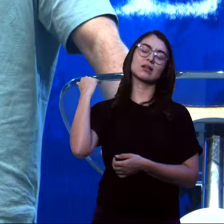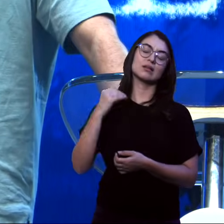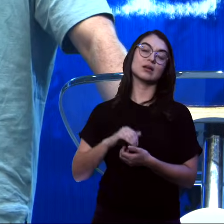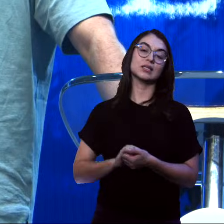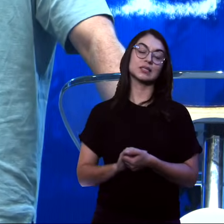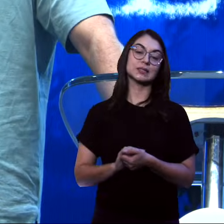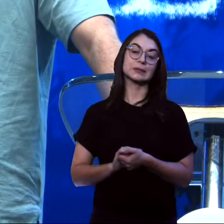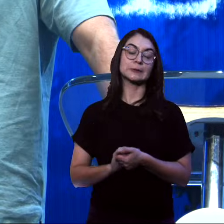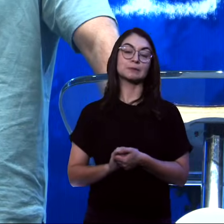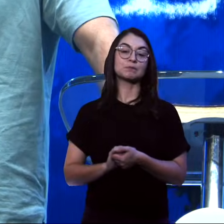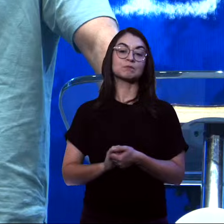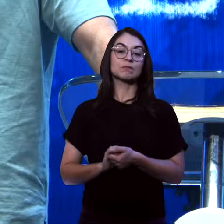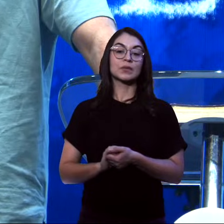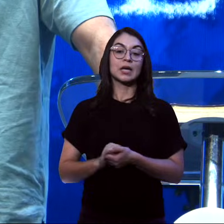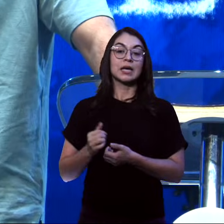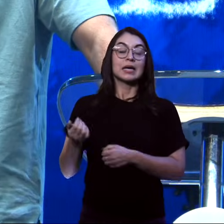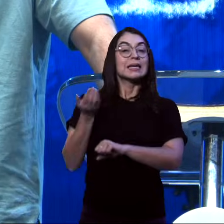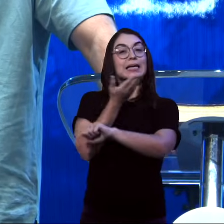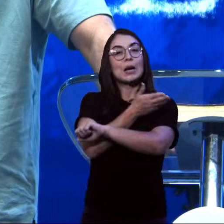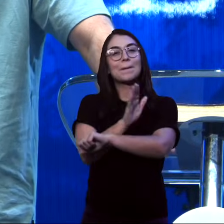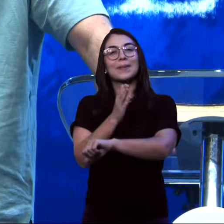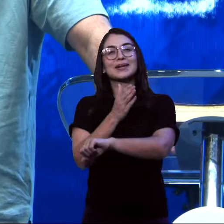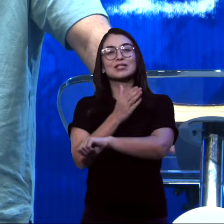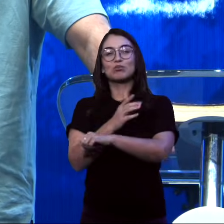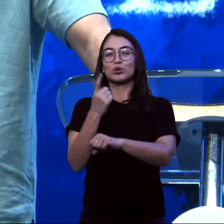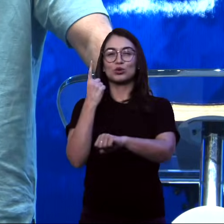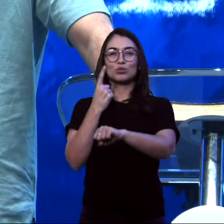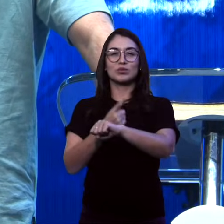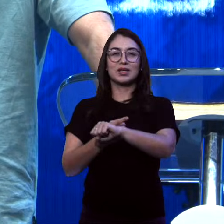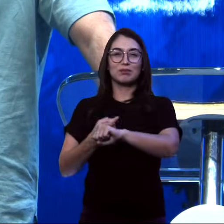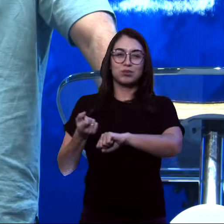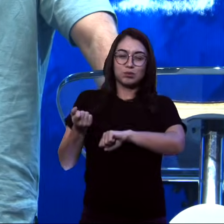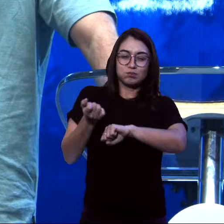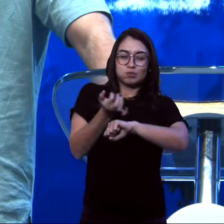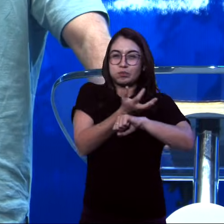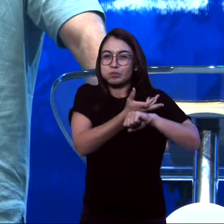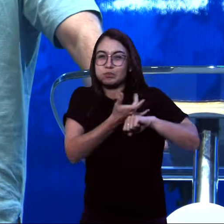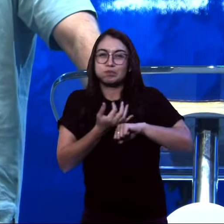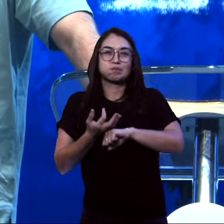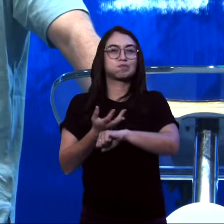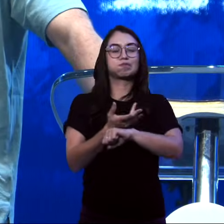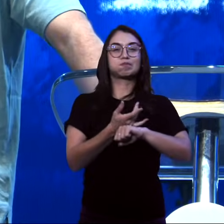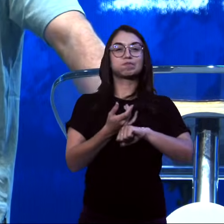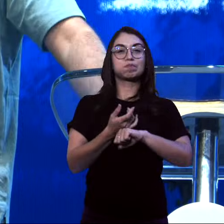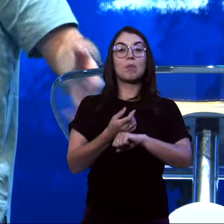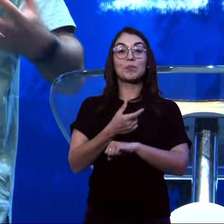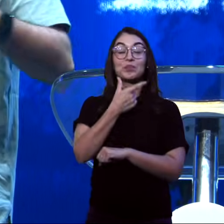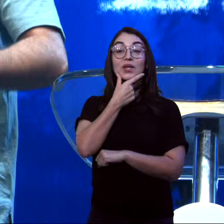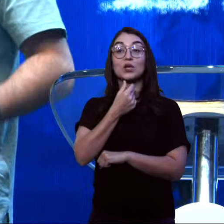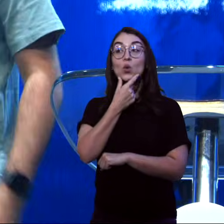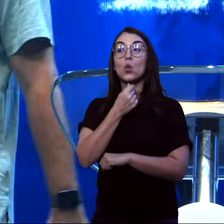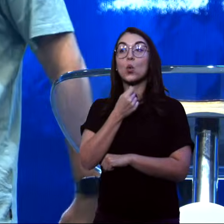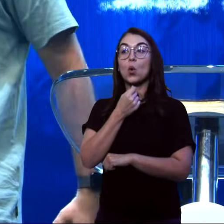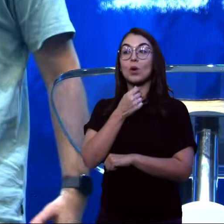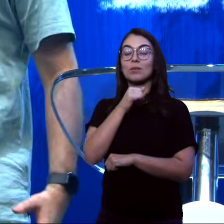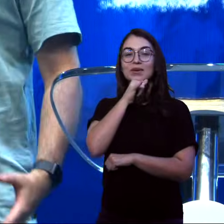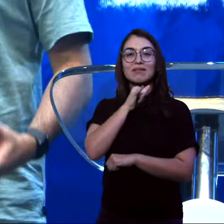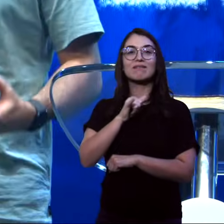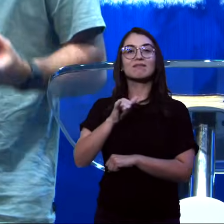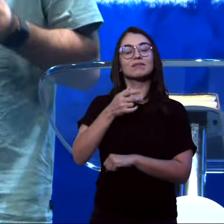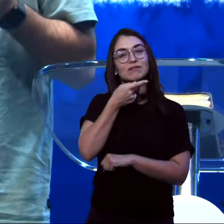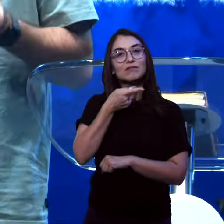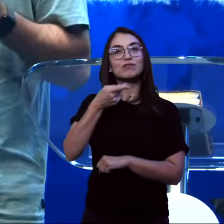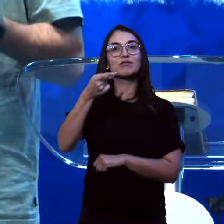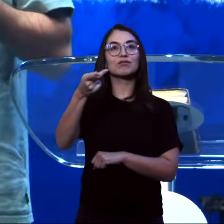1792. E ele participou de um grande avivamento. E ele descreve a conversão dele como